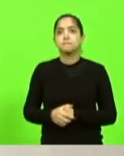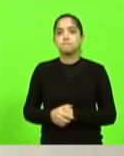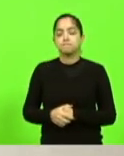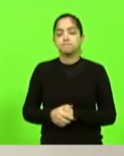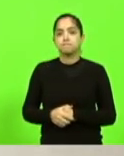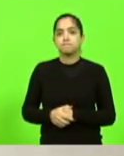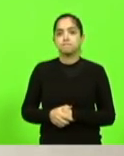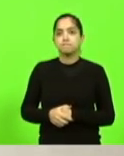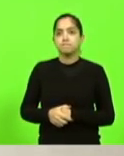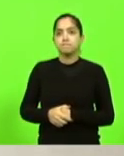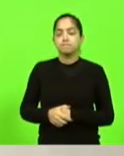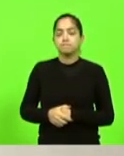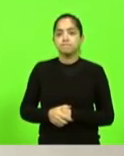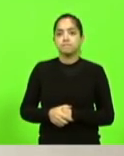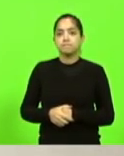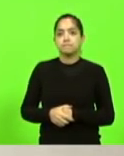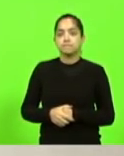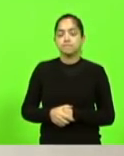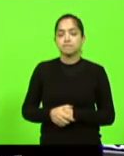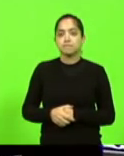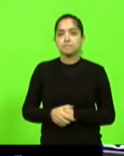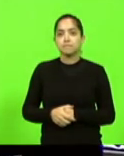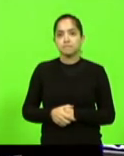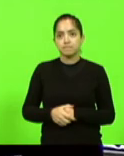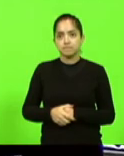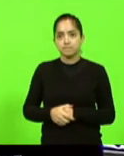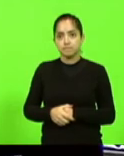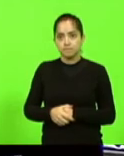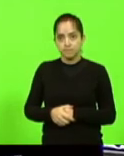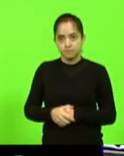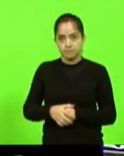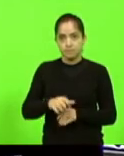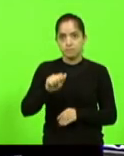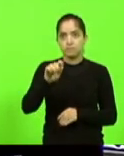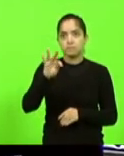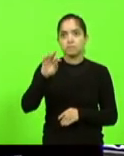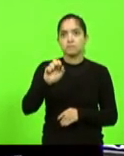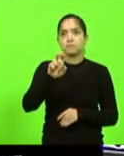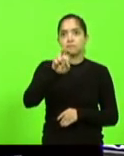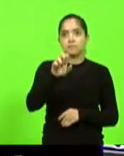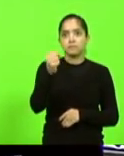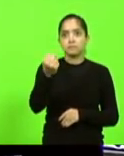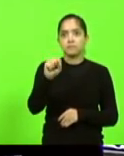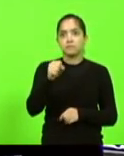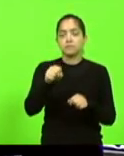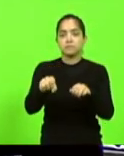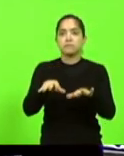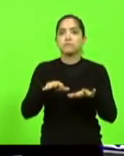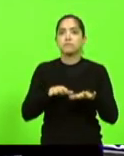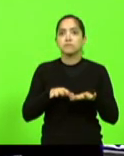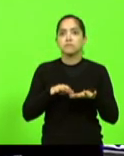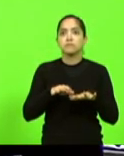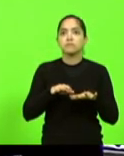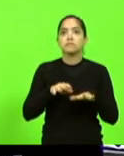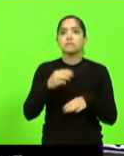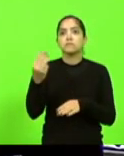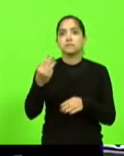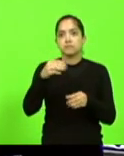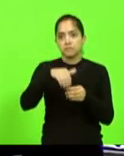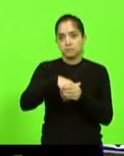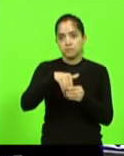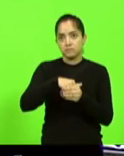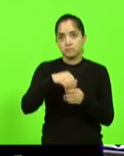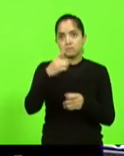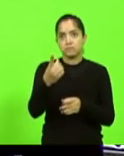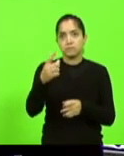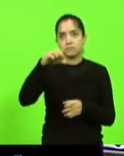anteriores. Sim, senhor presidente. Ata da 58ª Sessão ordinária da 3ª